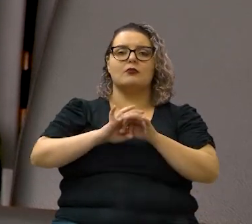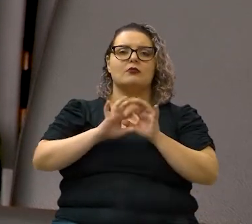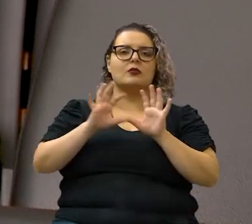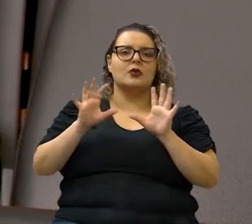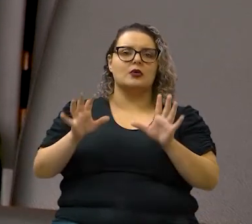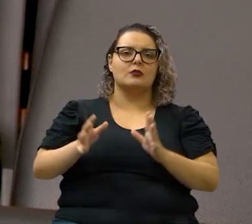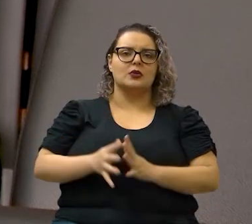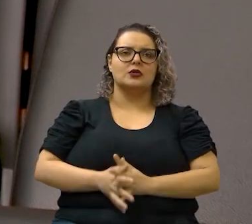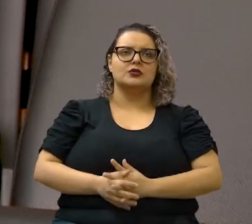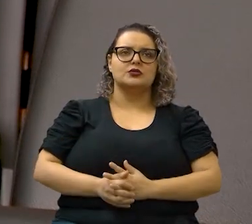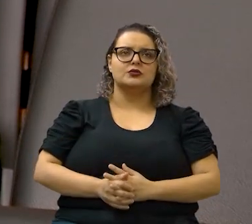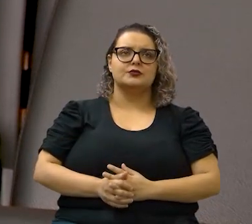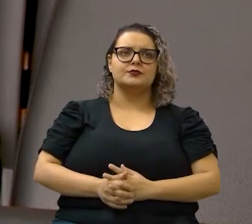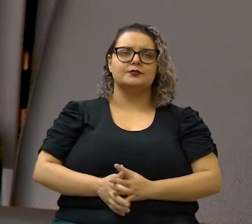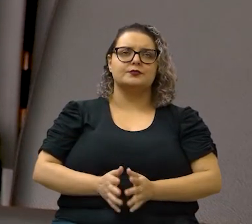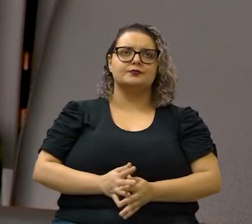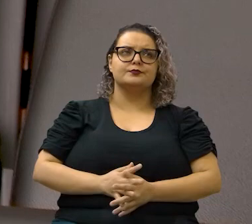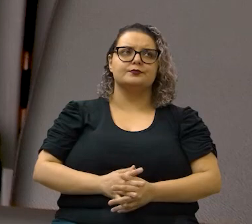permite